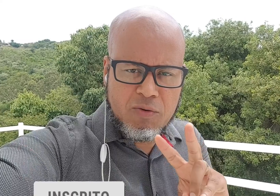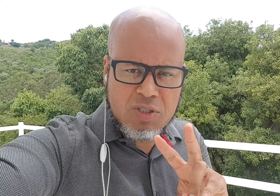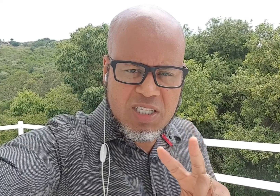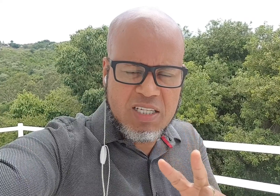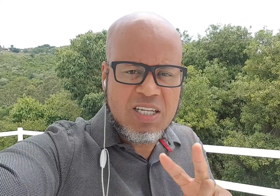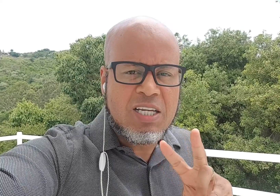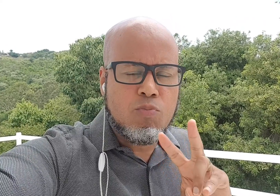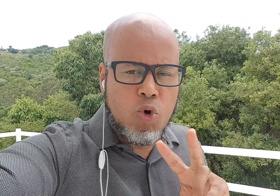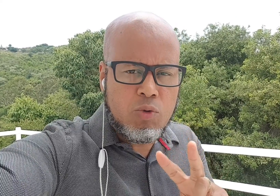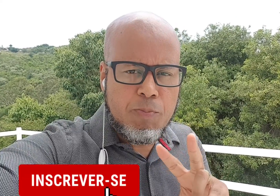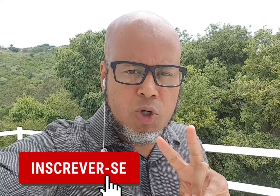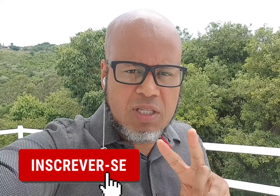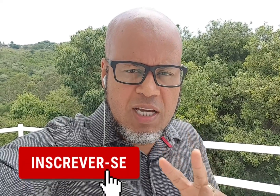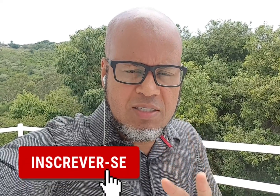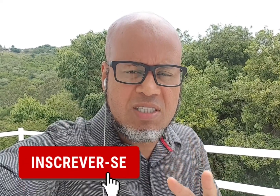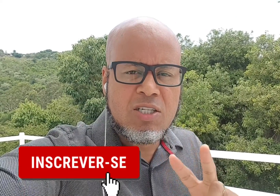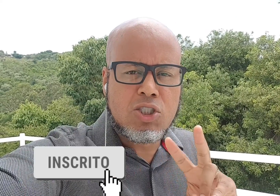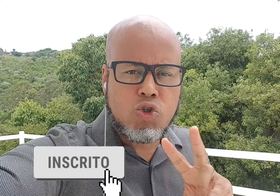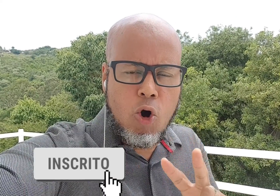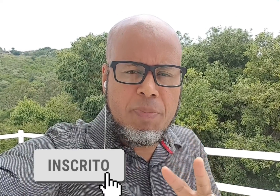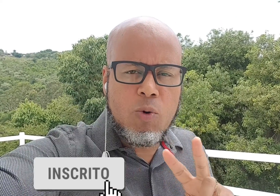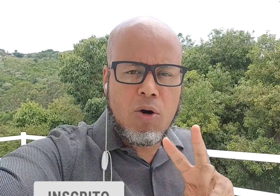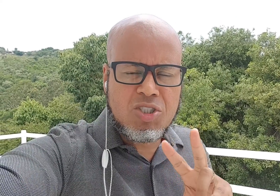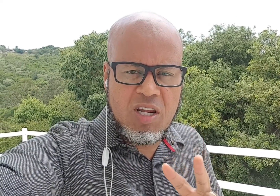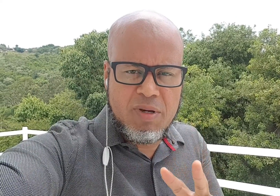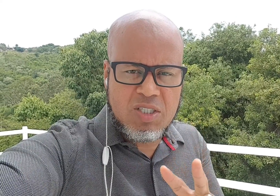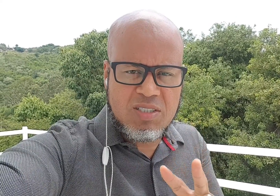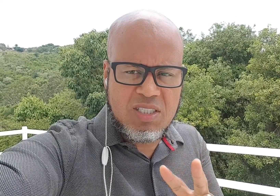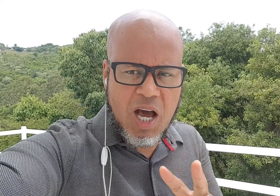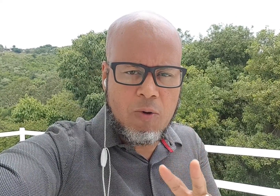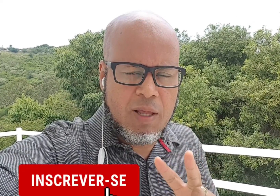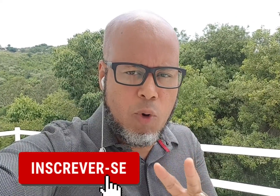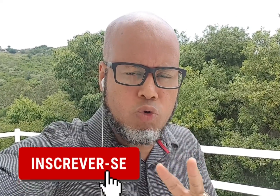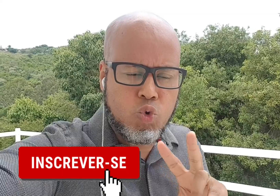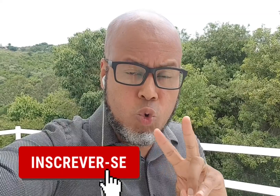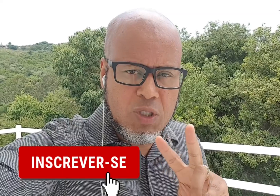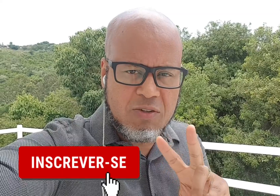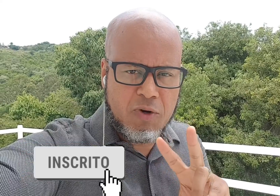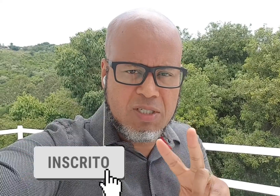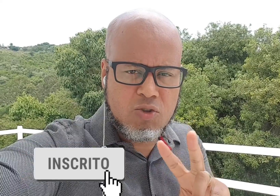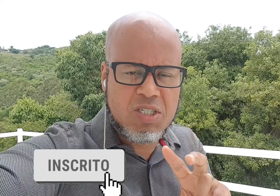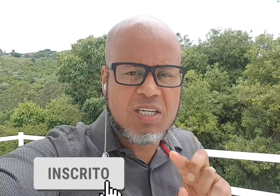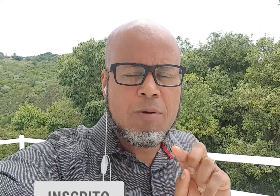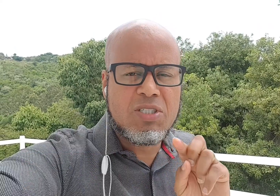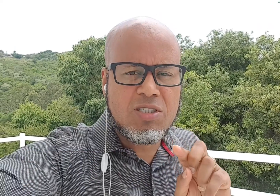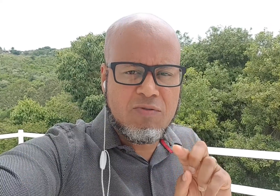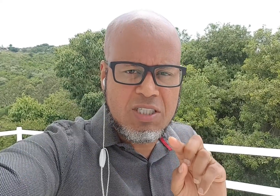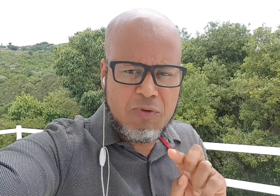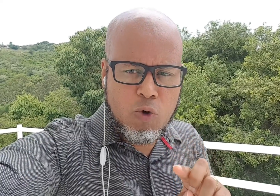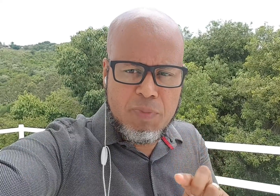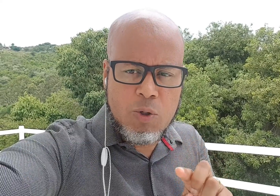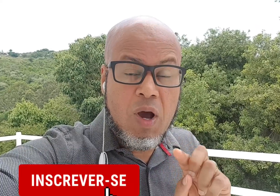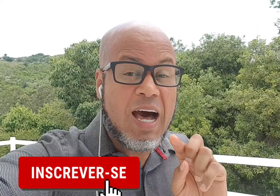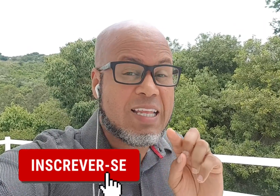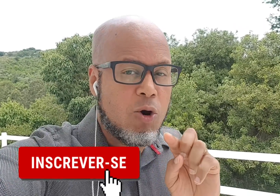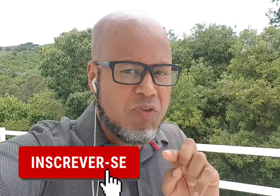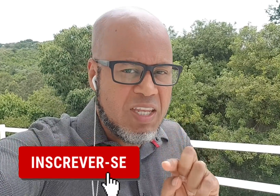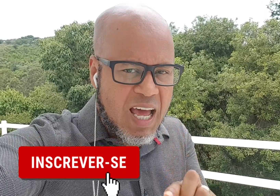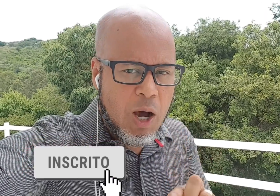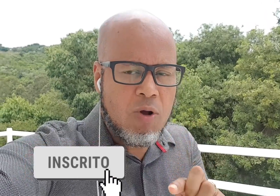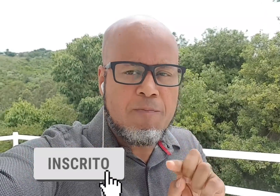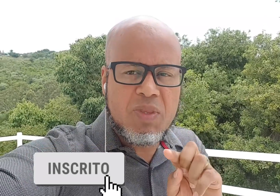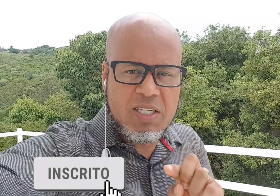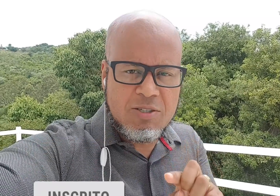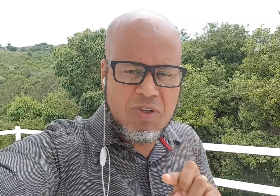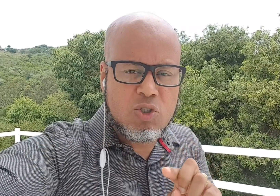vídeo para vocês, muito importantes, sobre o auxílio emergencial. Tá bom? Duas informações. Preciso que você fique comigo até o